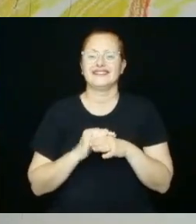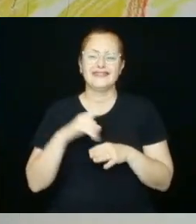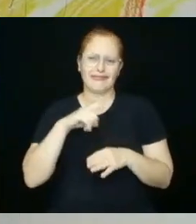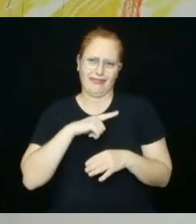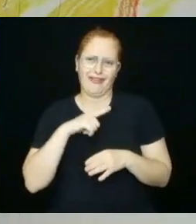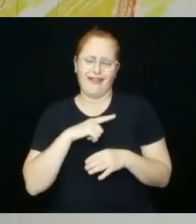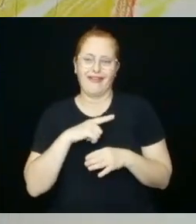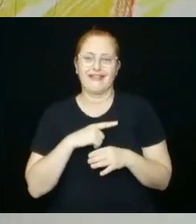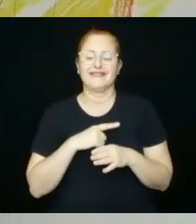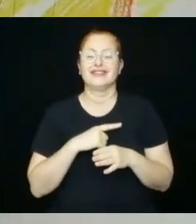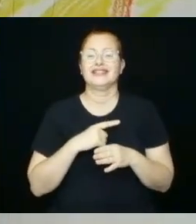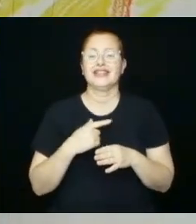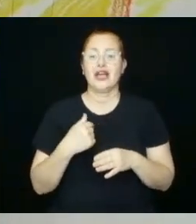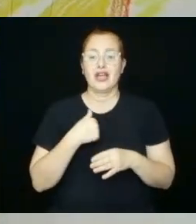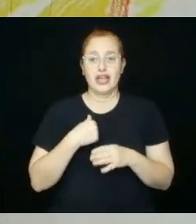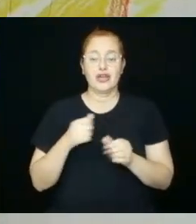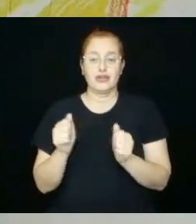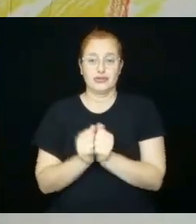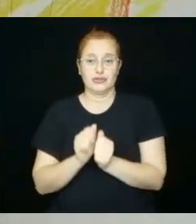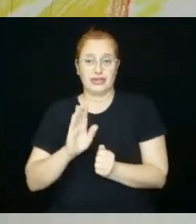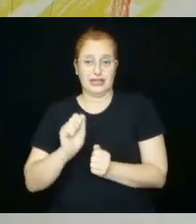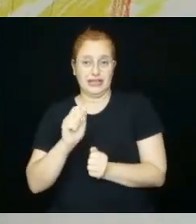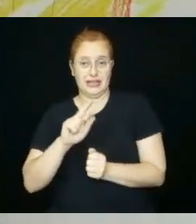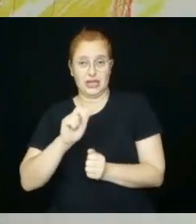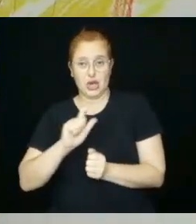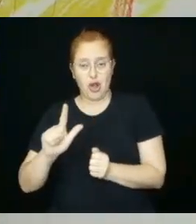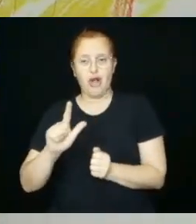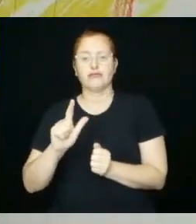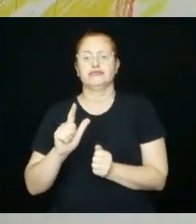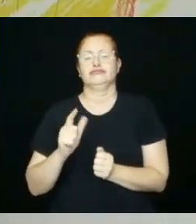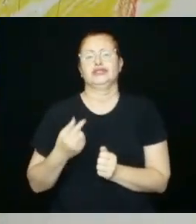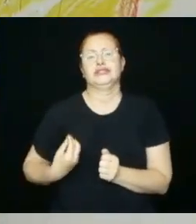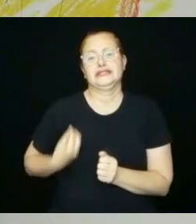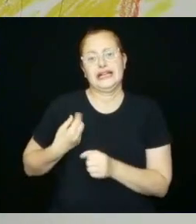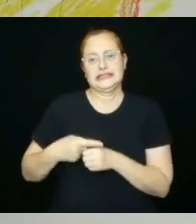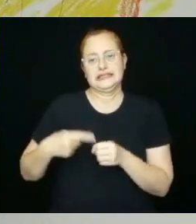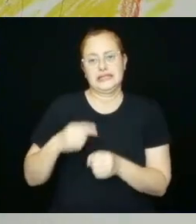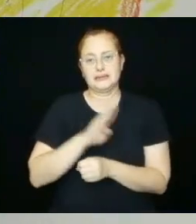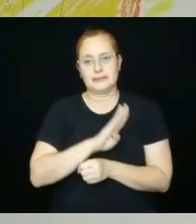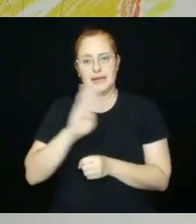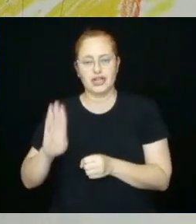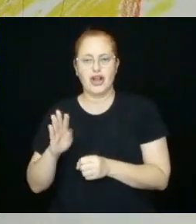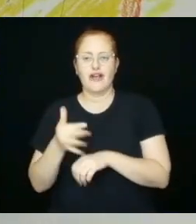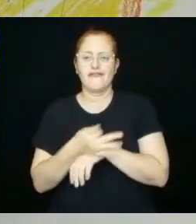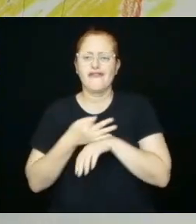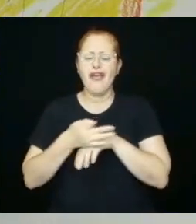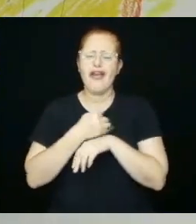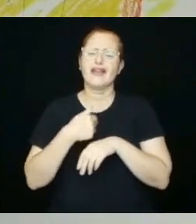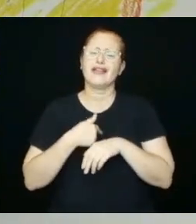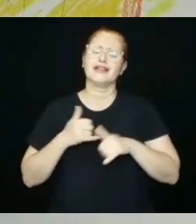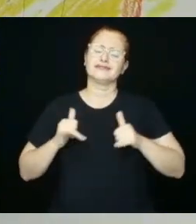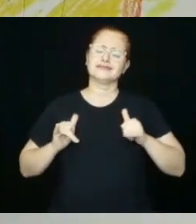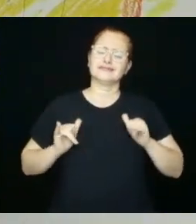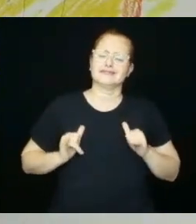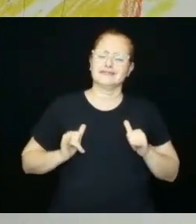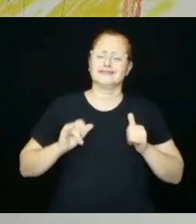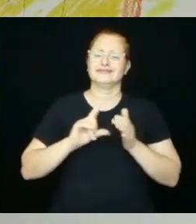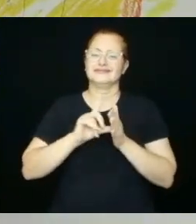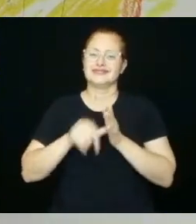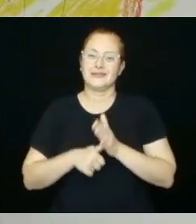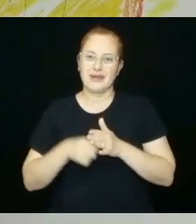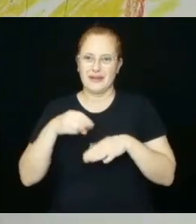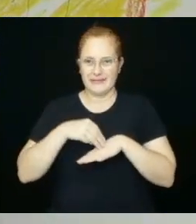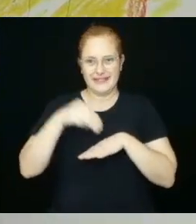Sim. E a gente eu e a Carol estávamos em Bagé, um período assim que a gente considera de férias. Eu estava bem relaxado,